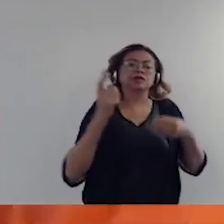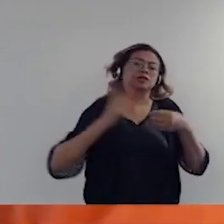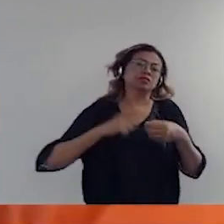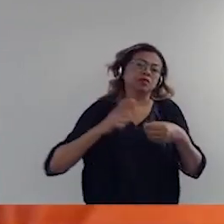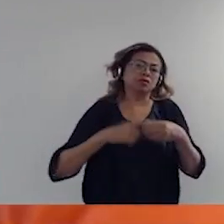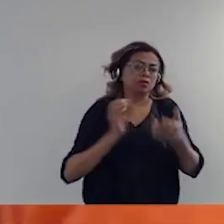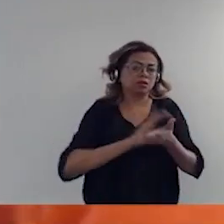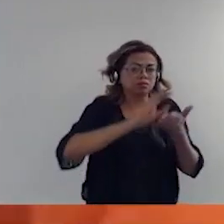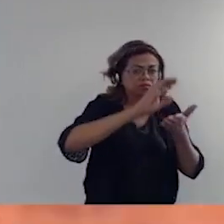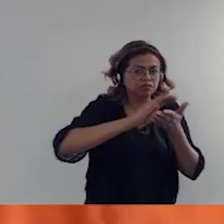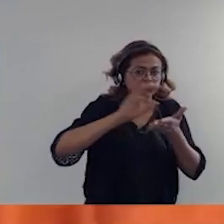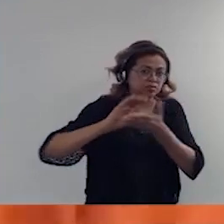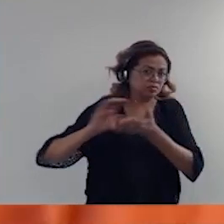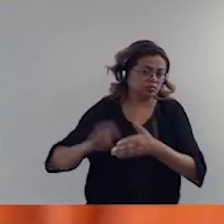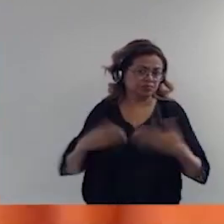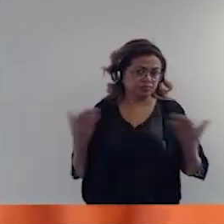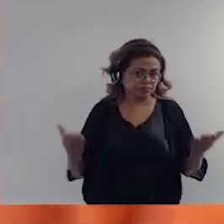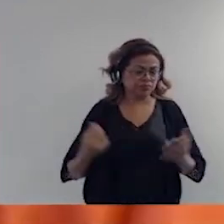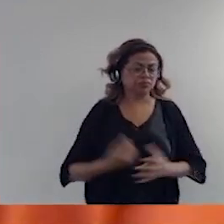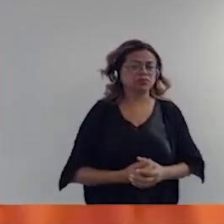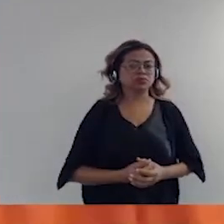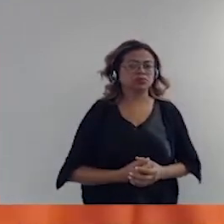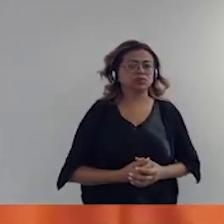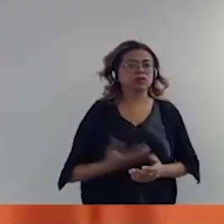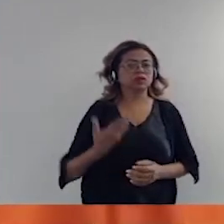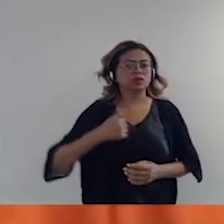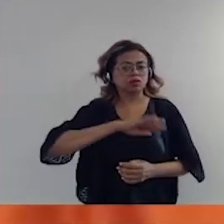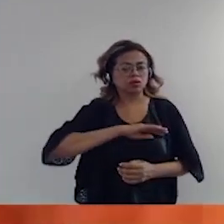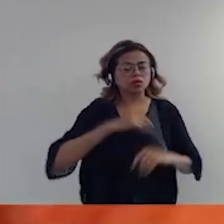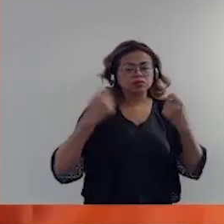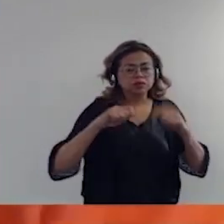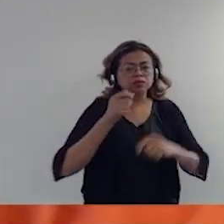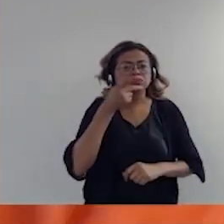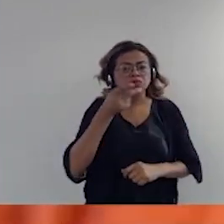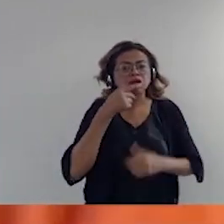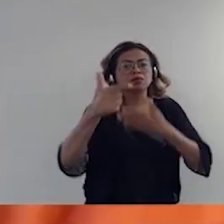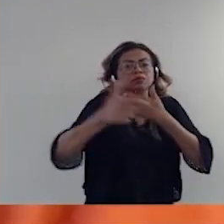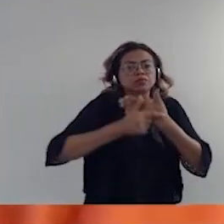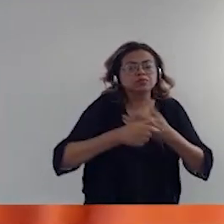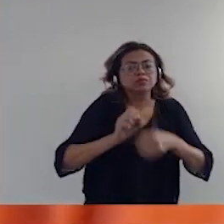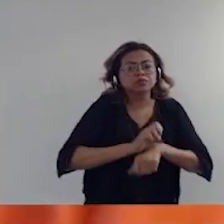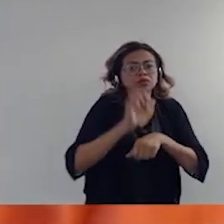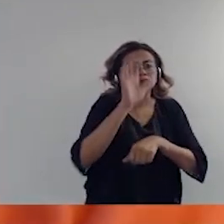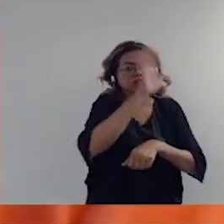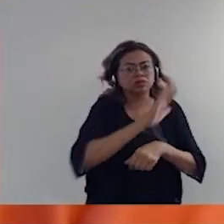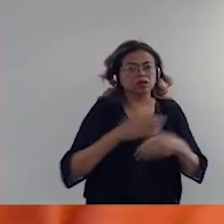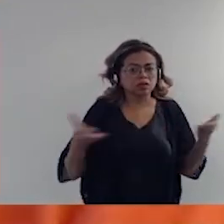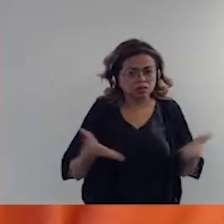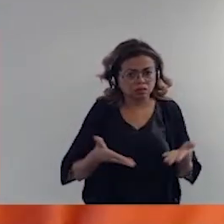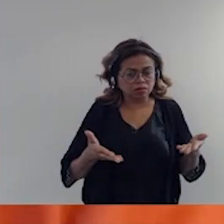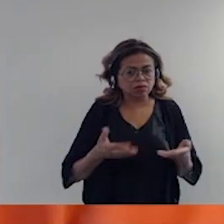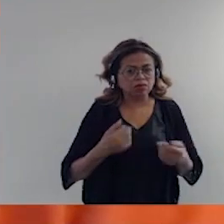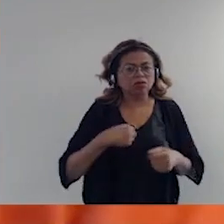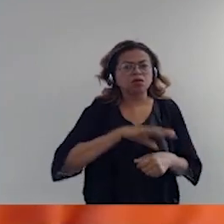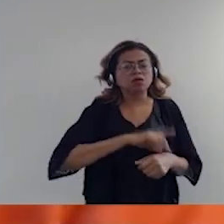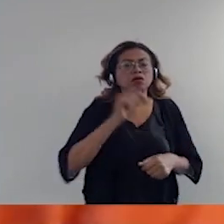investimento do Estado. Então, a gente tem que falar desse papel do Estado, né? E